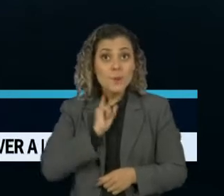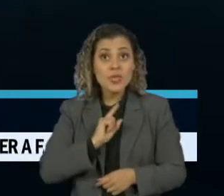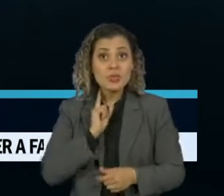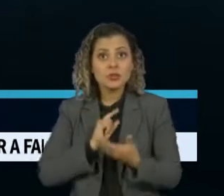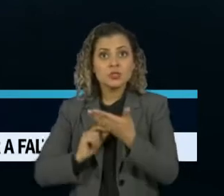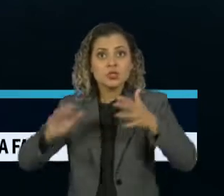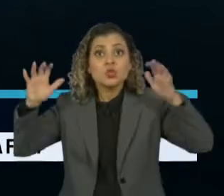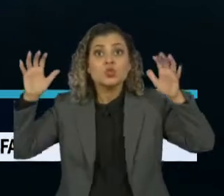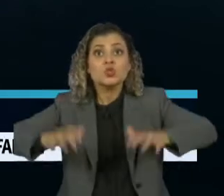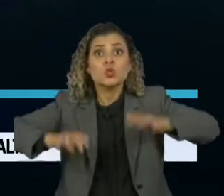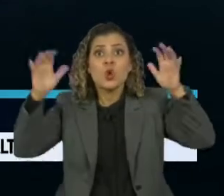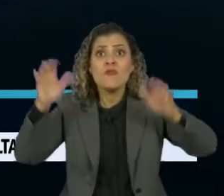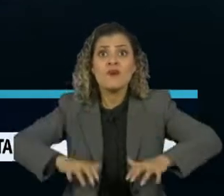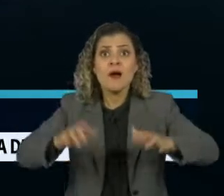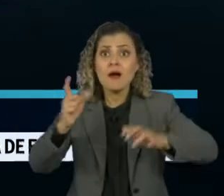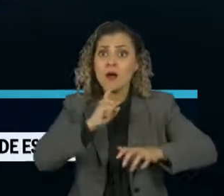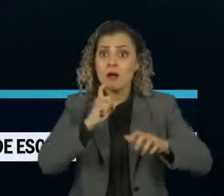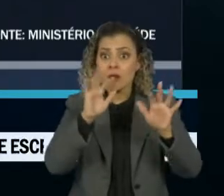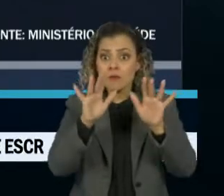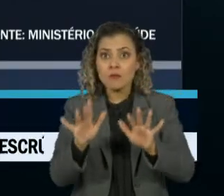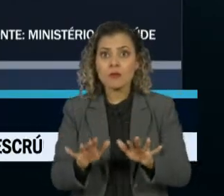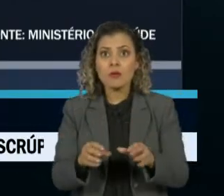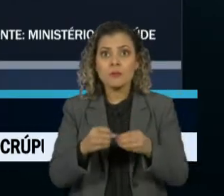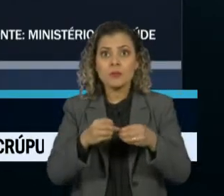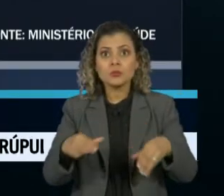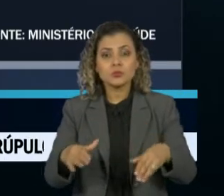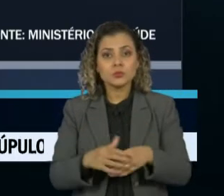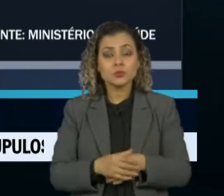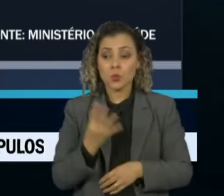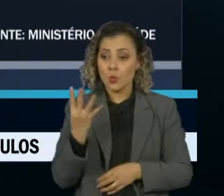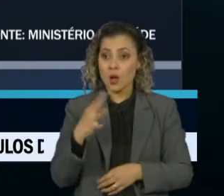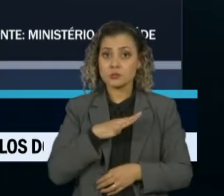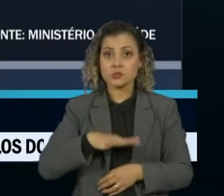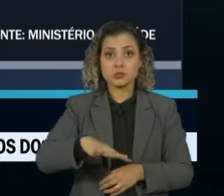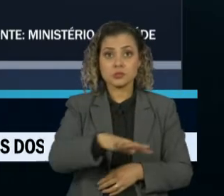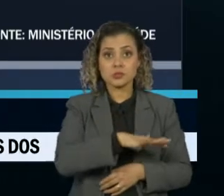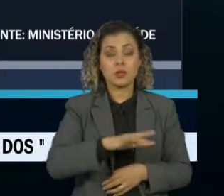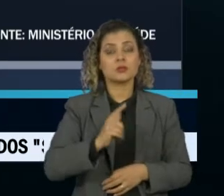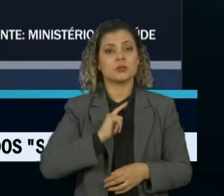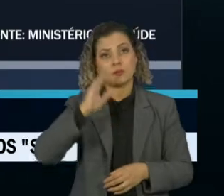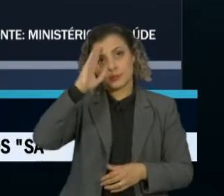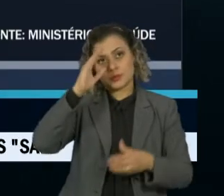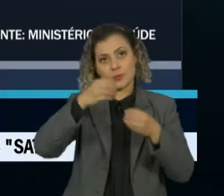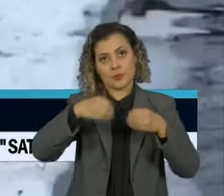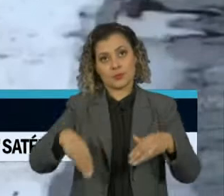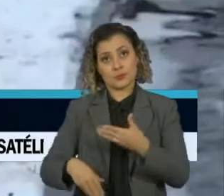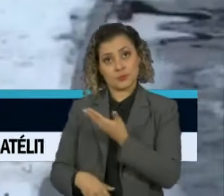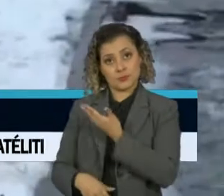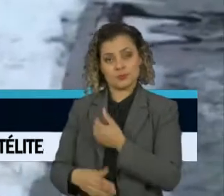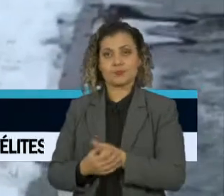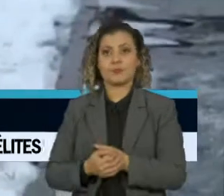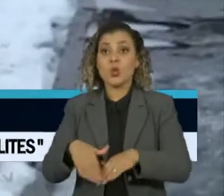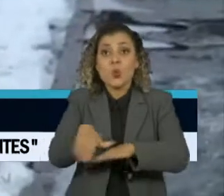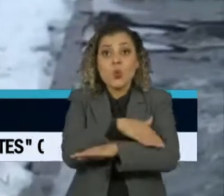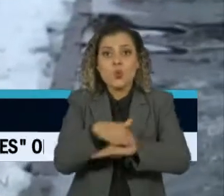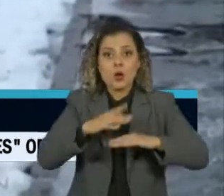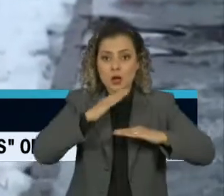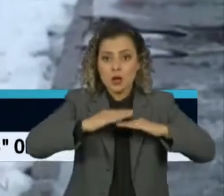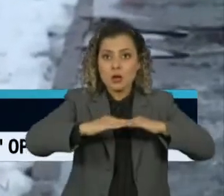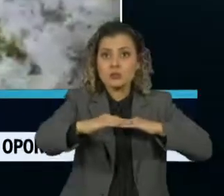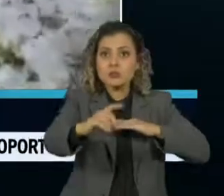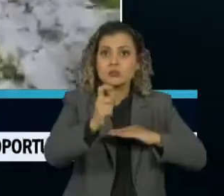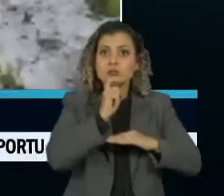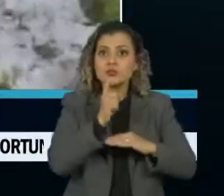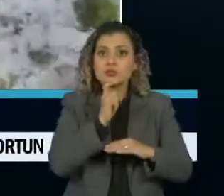na forte chuva de granizo causou prejuízos quatro cidades da região foram as mais atingidas ruas ficaram cobertas